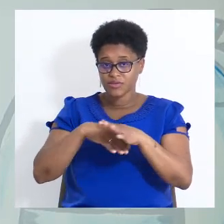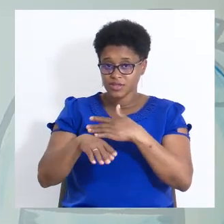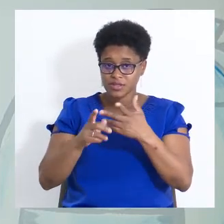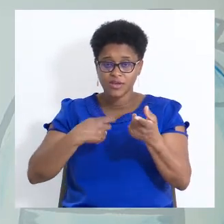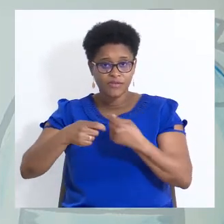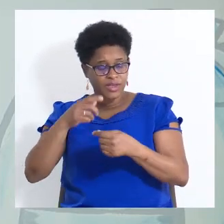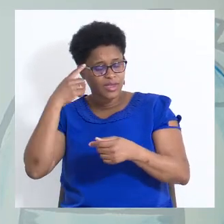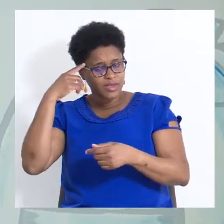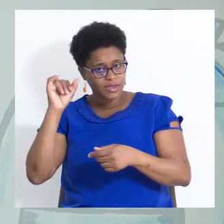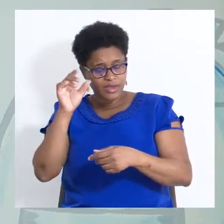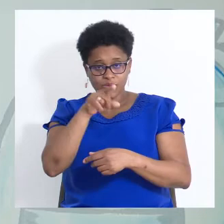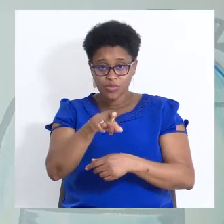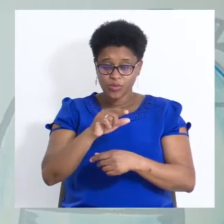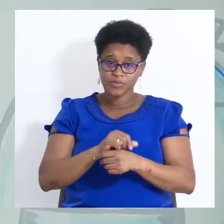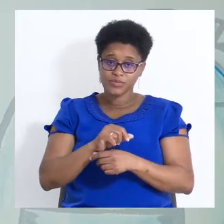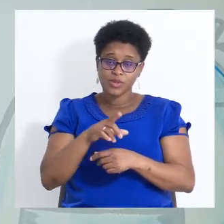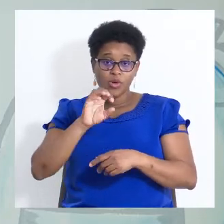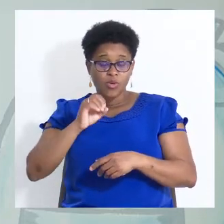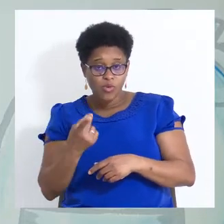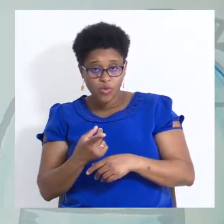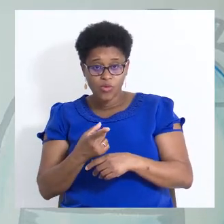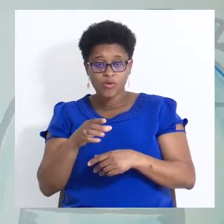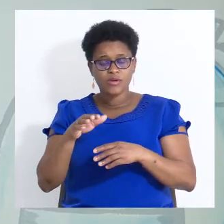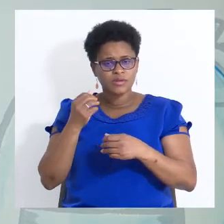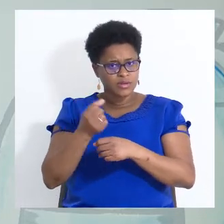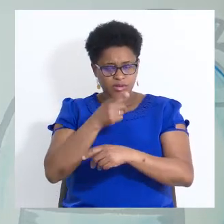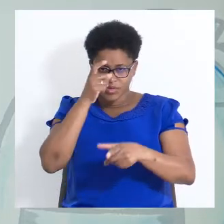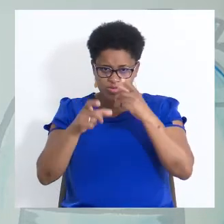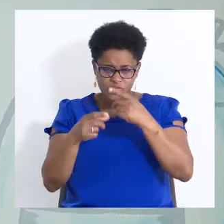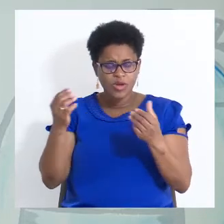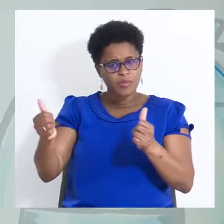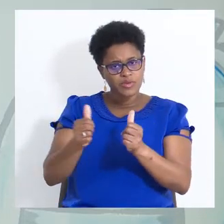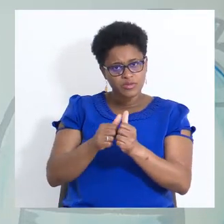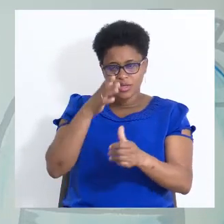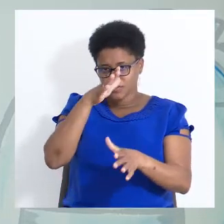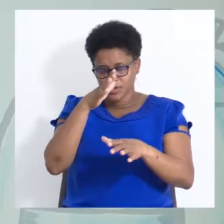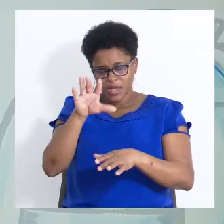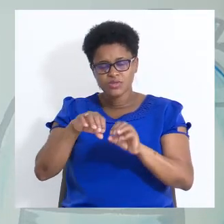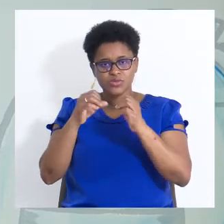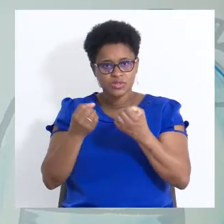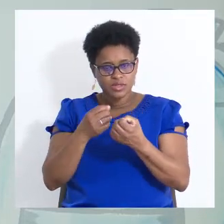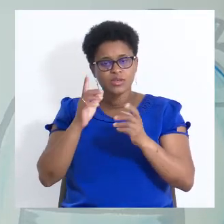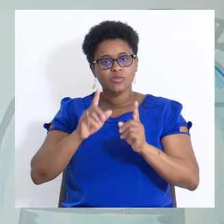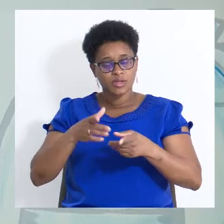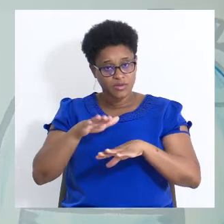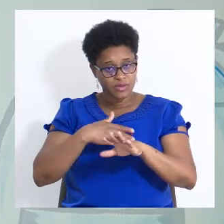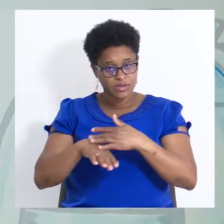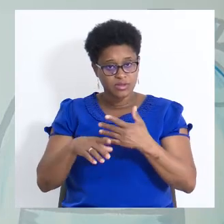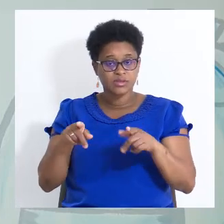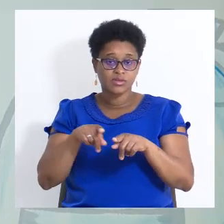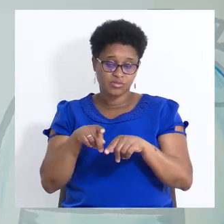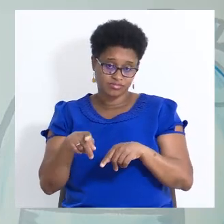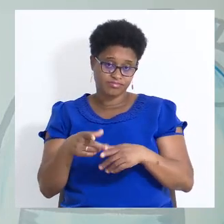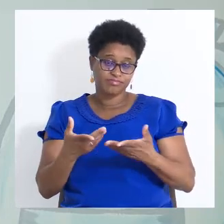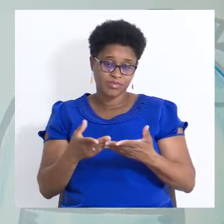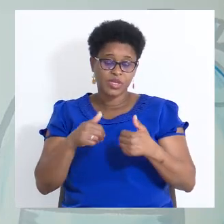queres mesmo vender a tua ideia ou agir sobre as pessoas para aproximarem-se de alguma atividade social que estás a fazer,